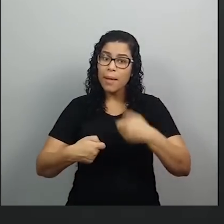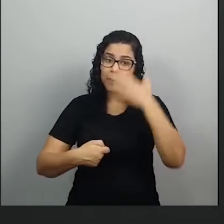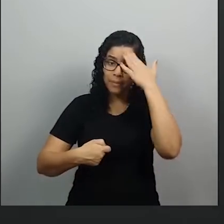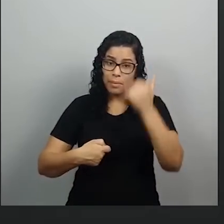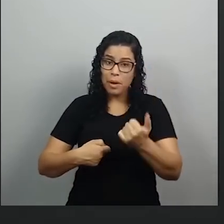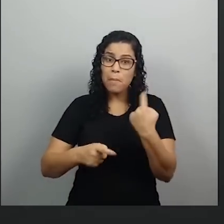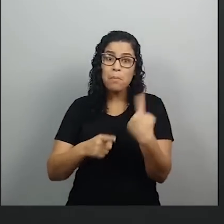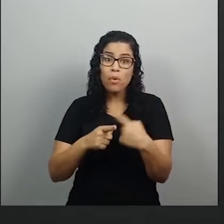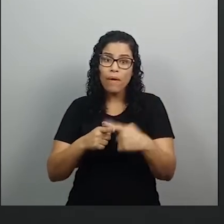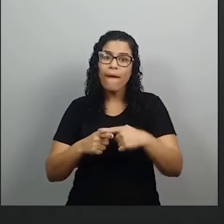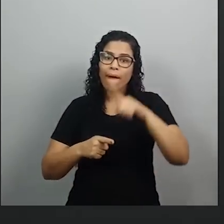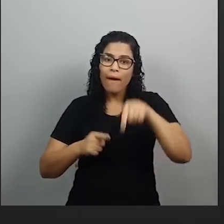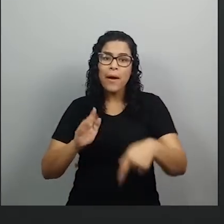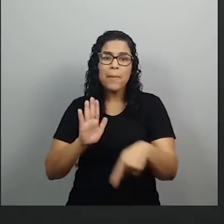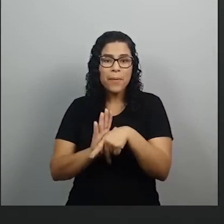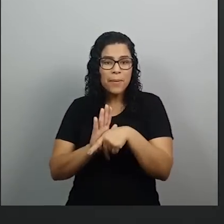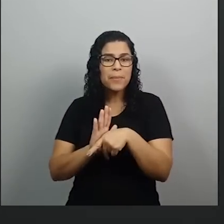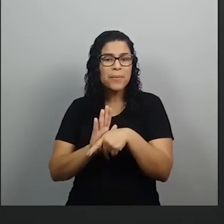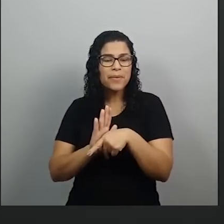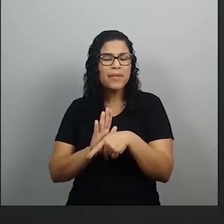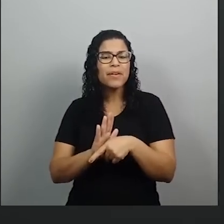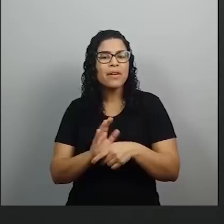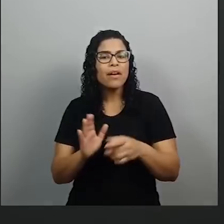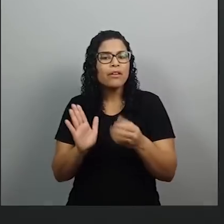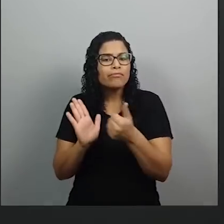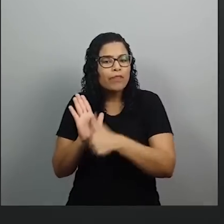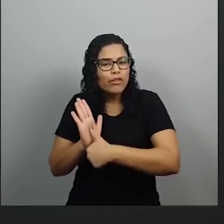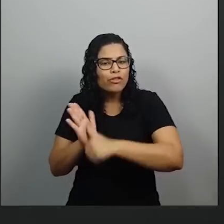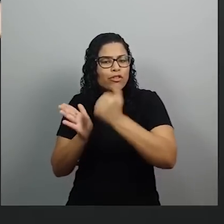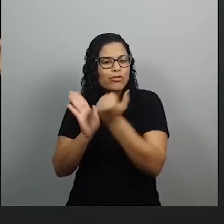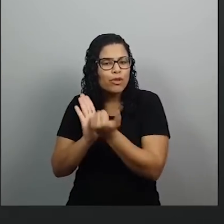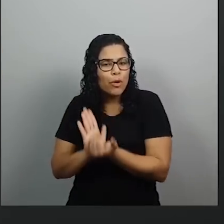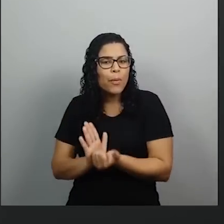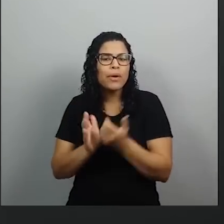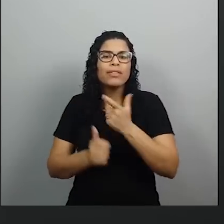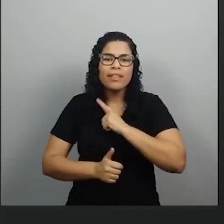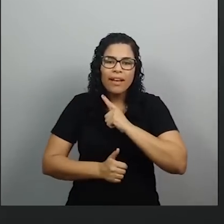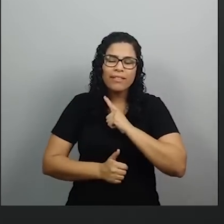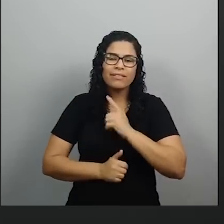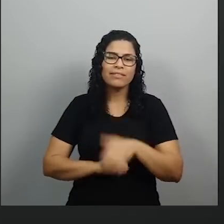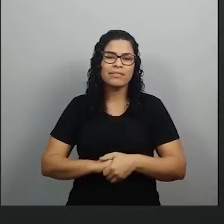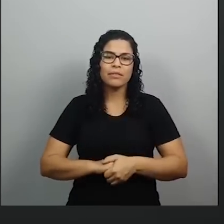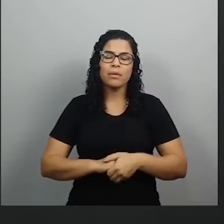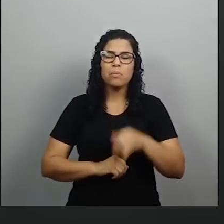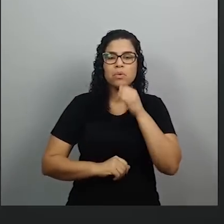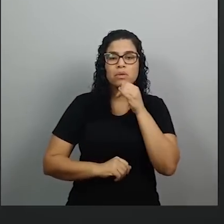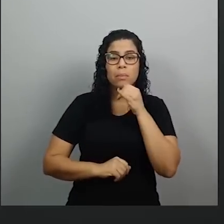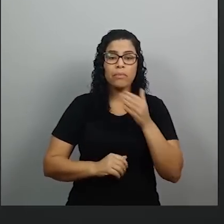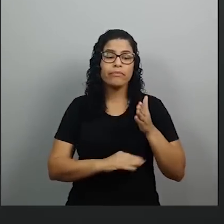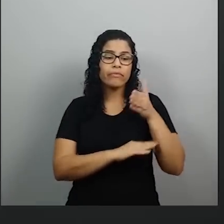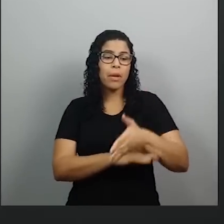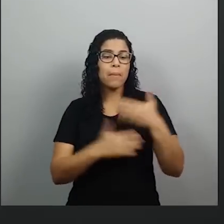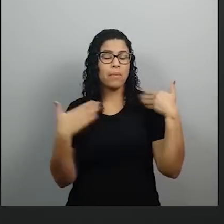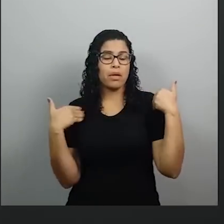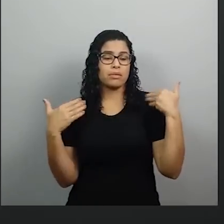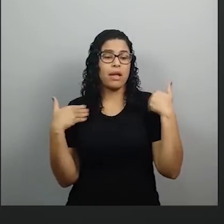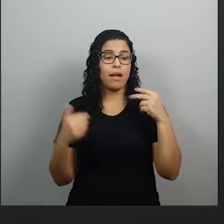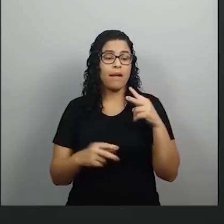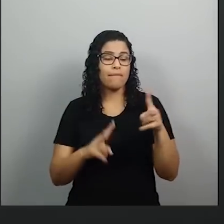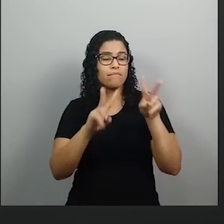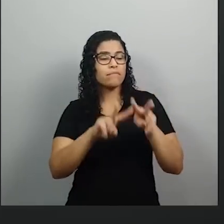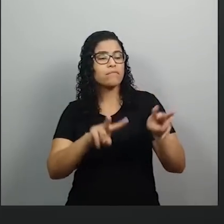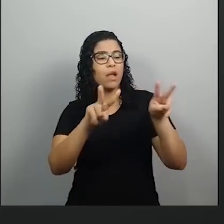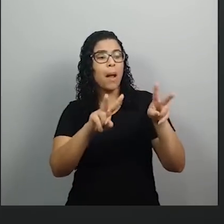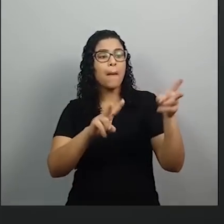eles. São registros. Imagina, você agora vai lá, faz aí um passeio turístico e vê lá